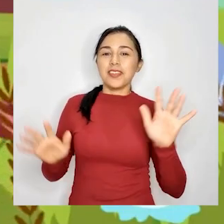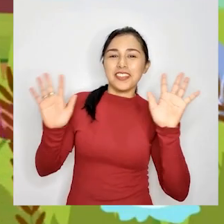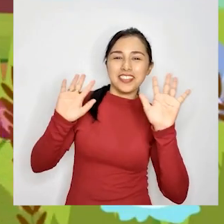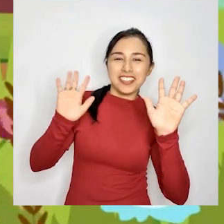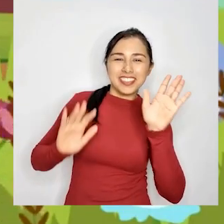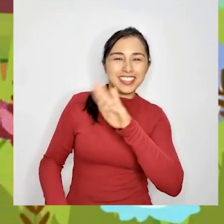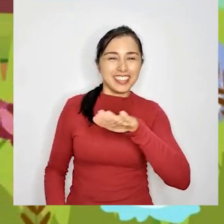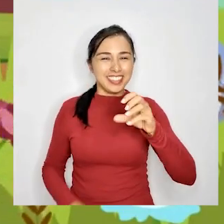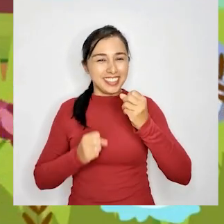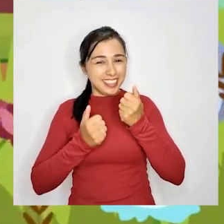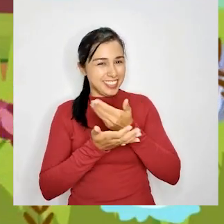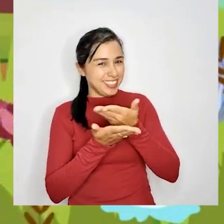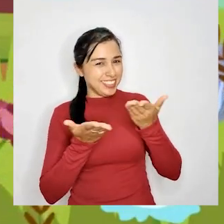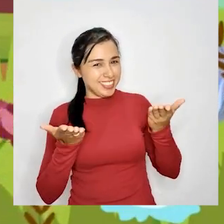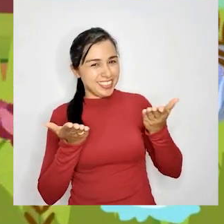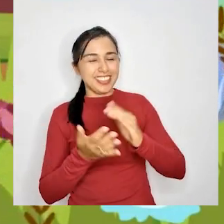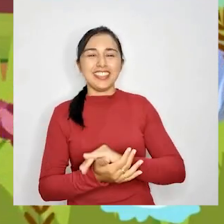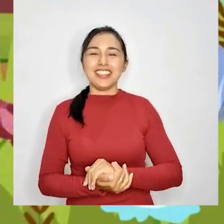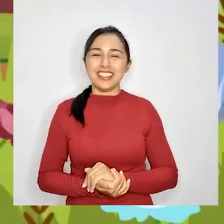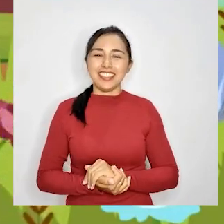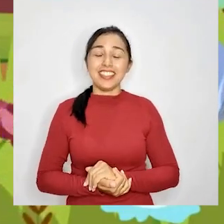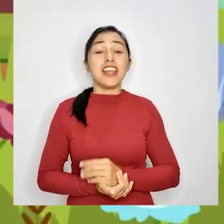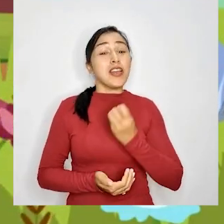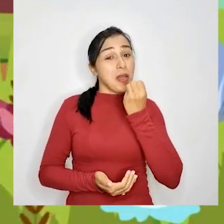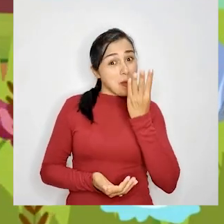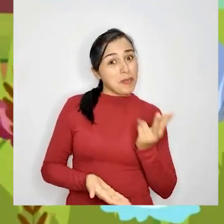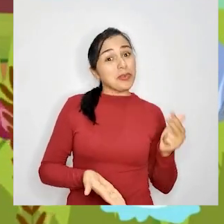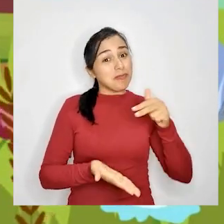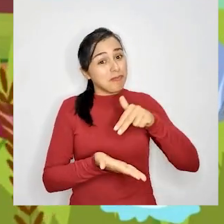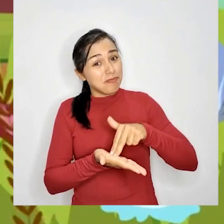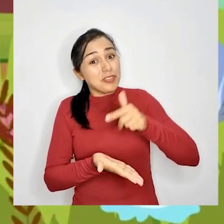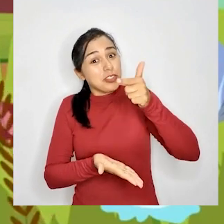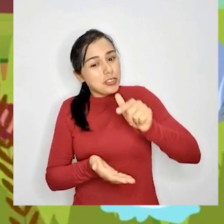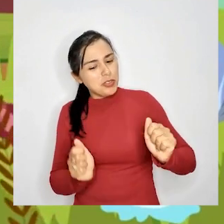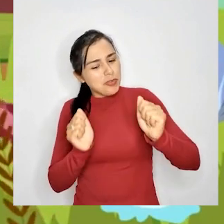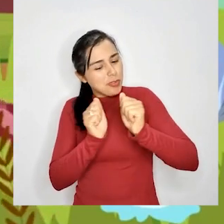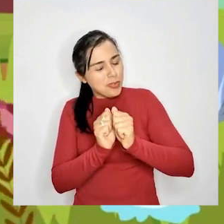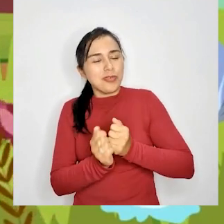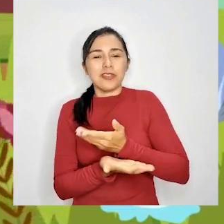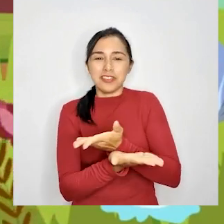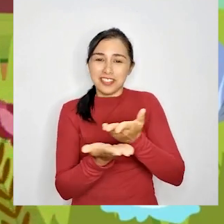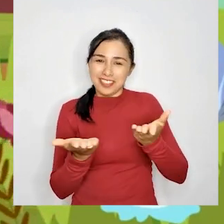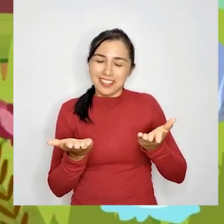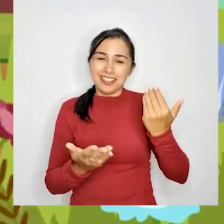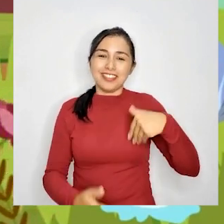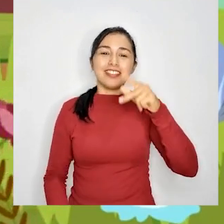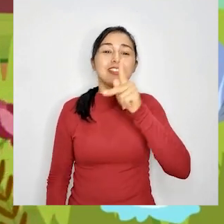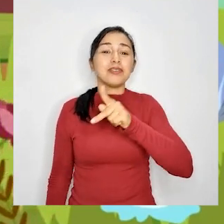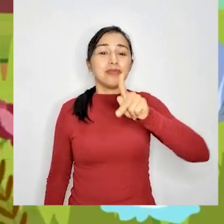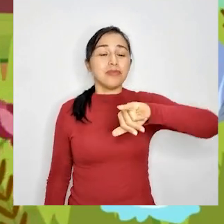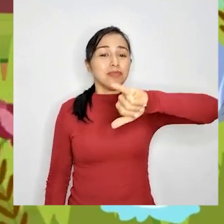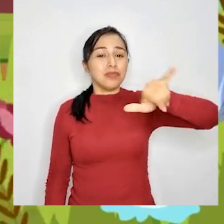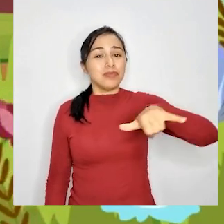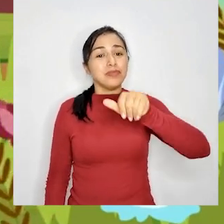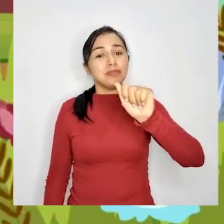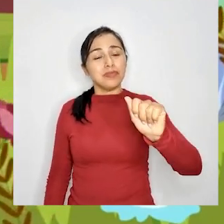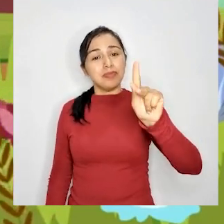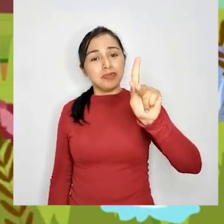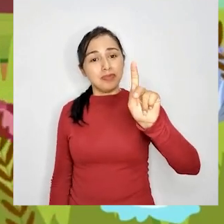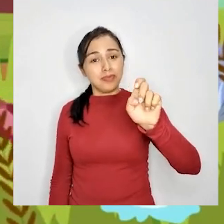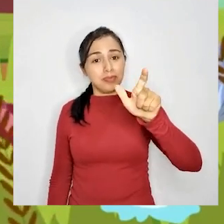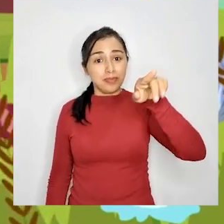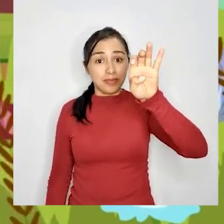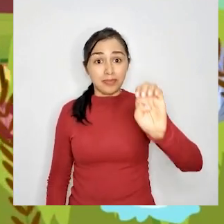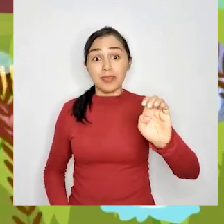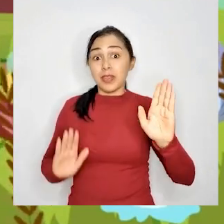Olá, crianças! Tudo bem com vocês? Que bom estar aqui de novo com vocês. Eu sou a tia Jaqueline e hoje na